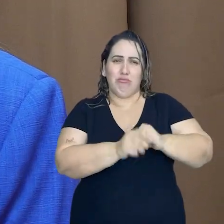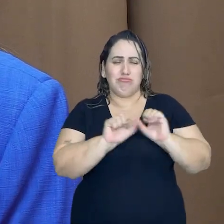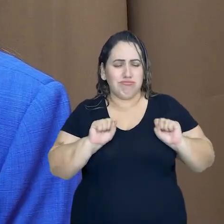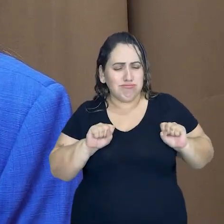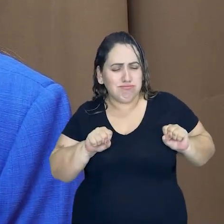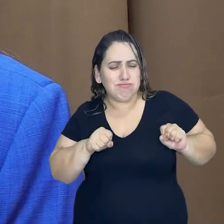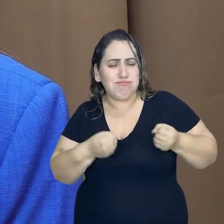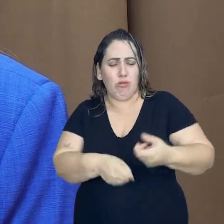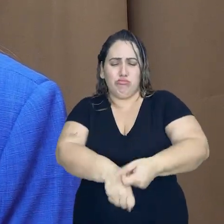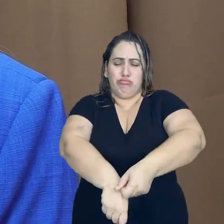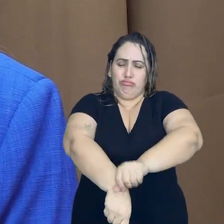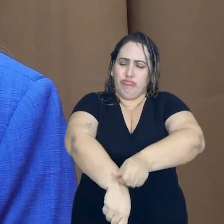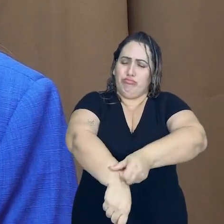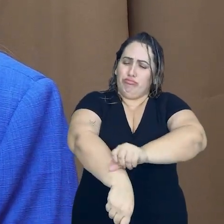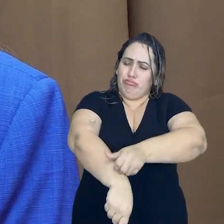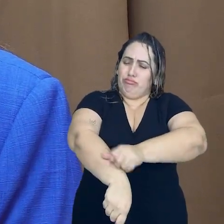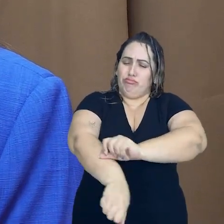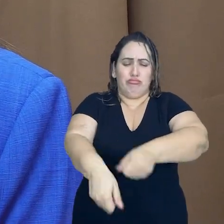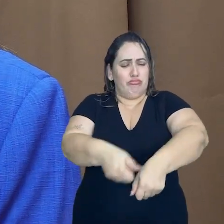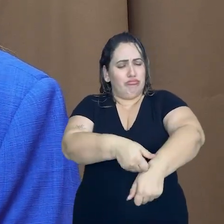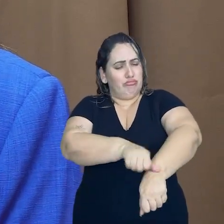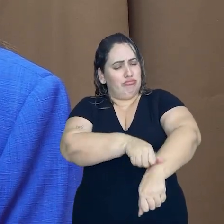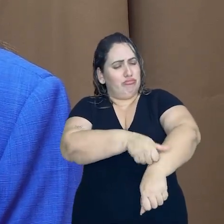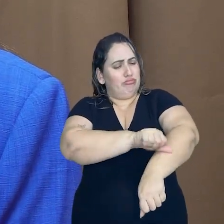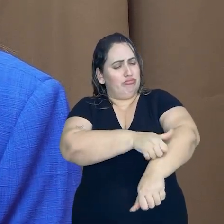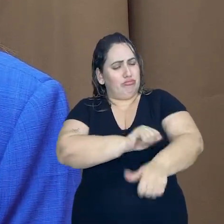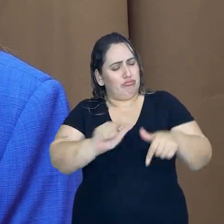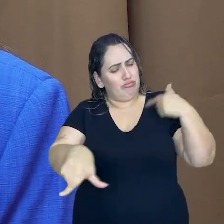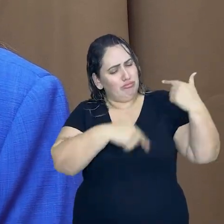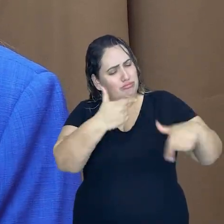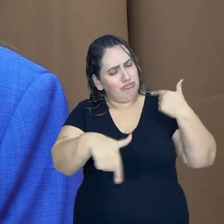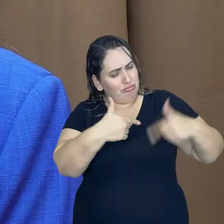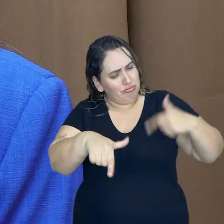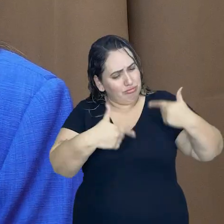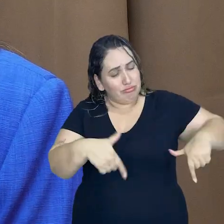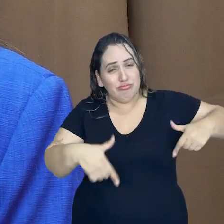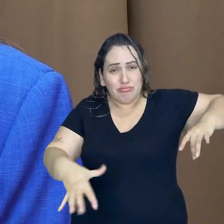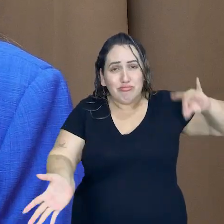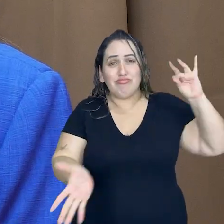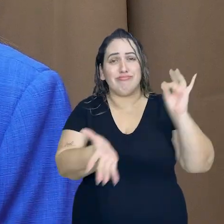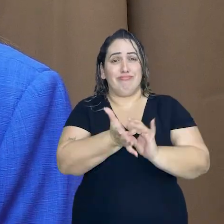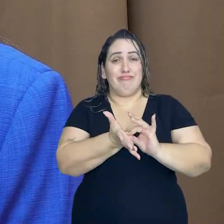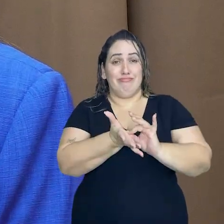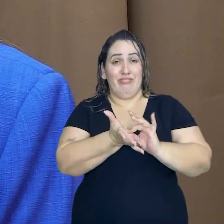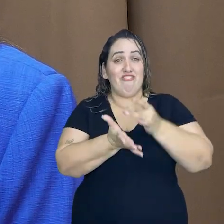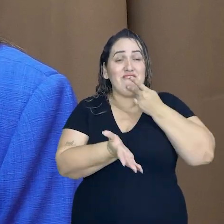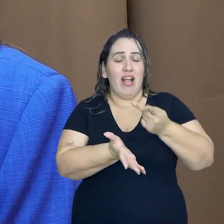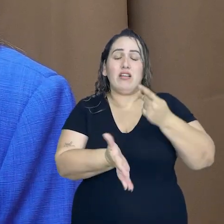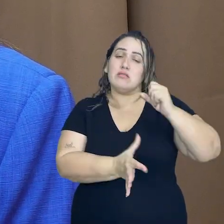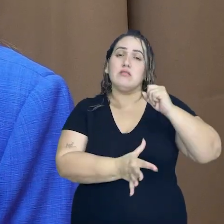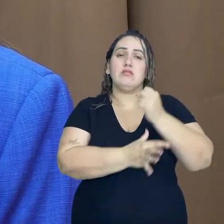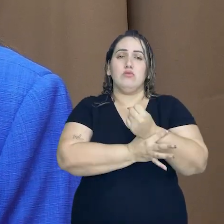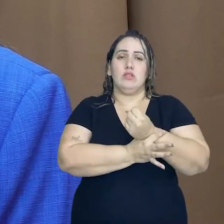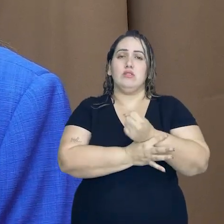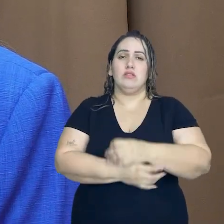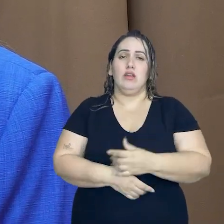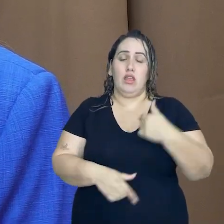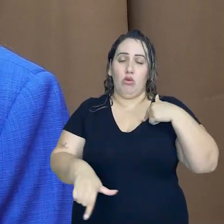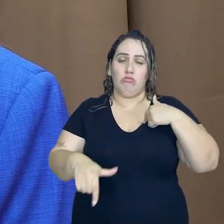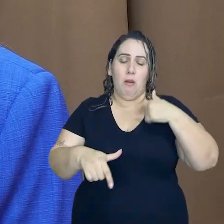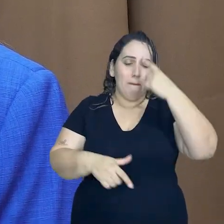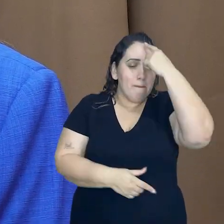dizer com toda segurança que foi a área que me projetou como profissional, porque no momento que eu deixei a